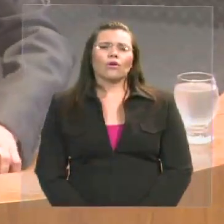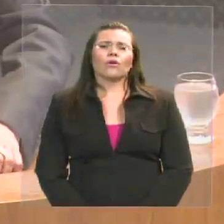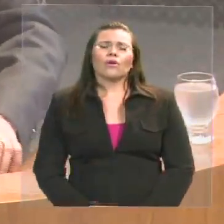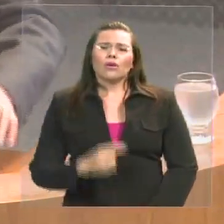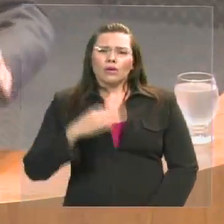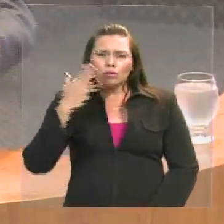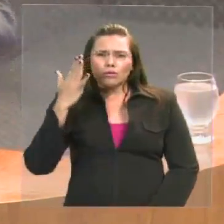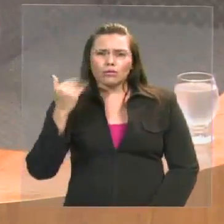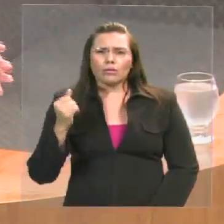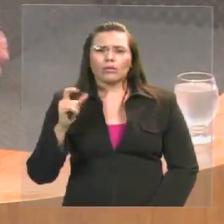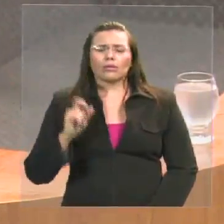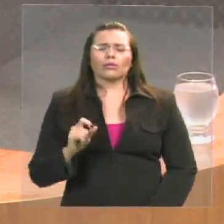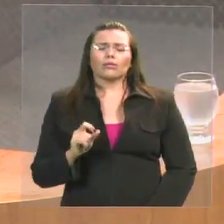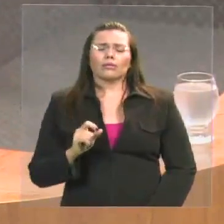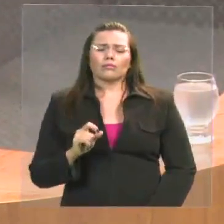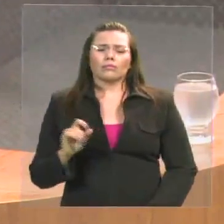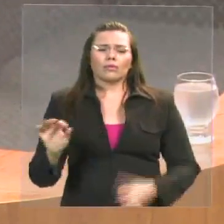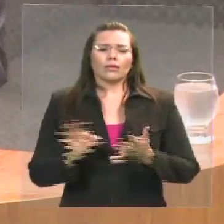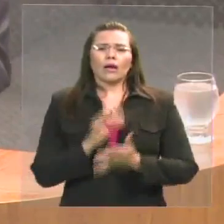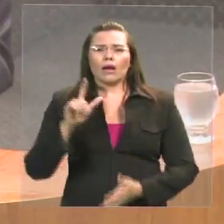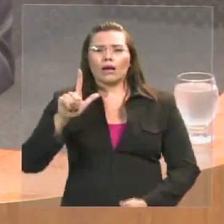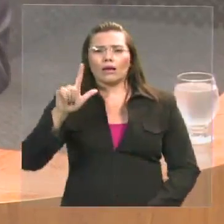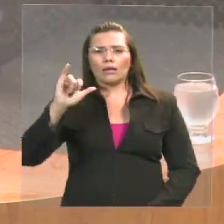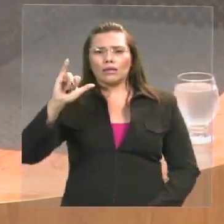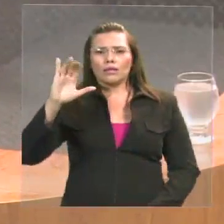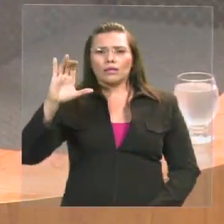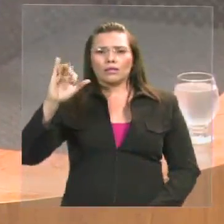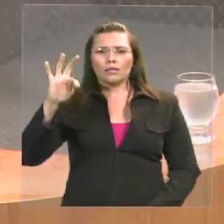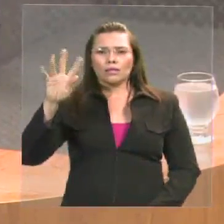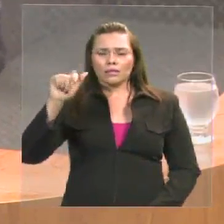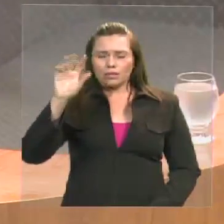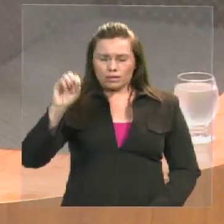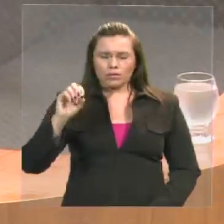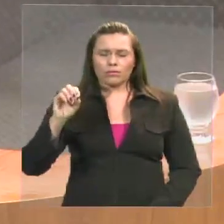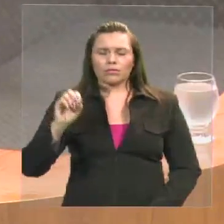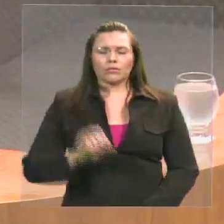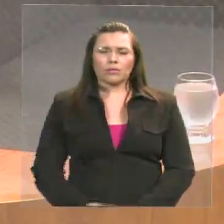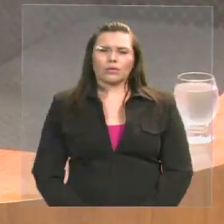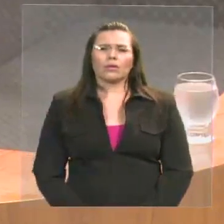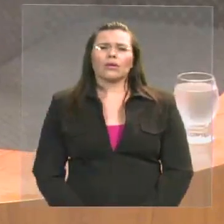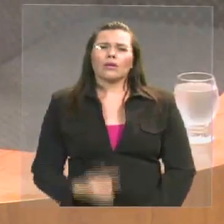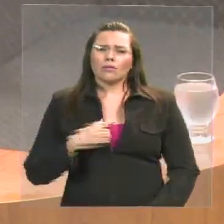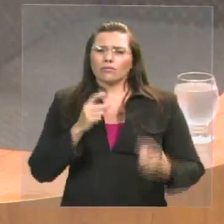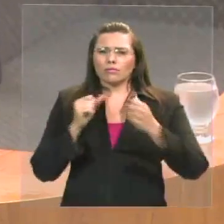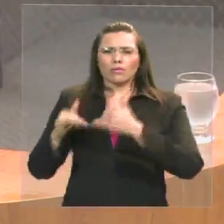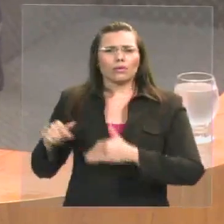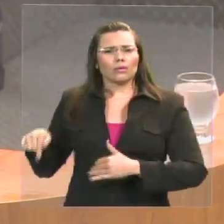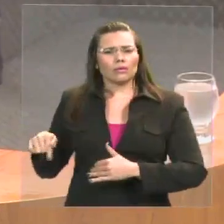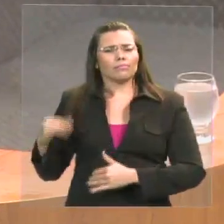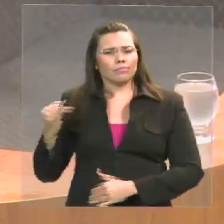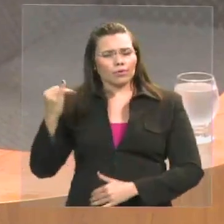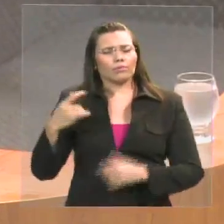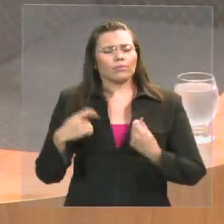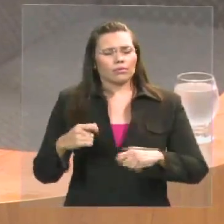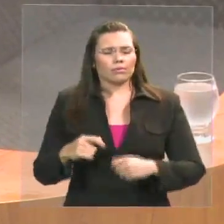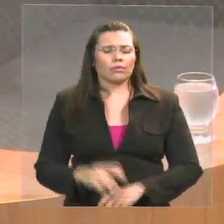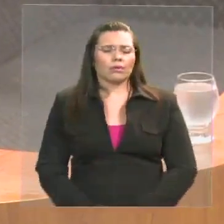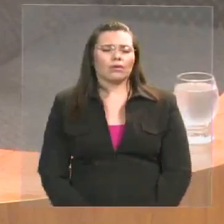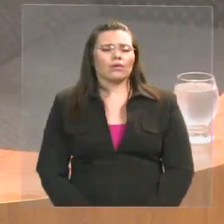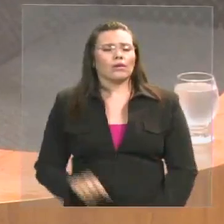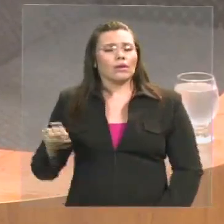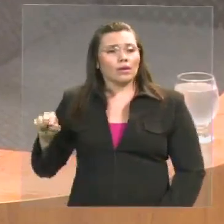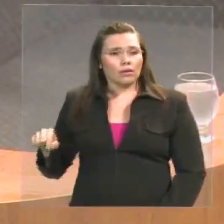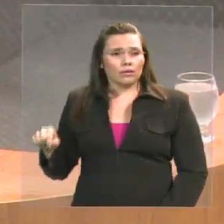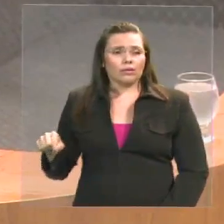início se deu naquele dia, na semana passada, que tivemos a oportunidade de conversar com o governador Flávio Dino, que autorizou o secretário